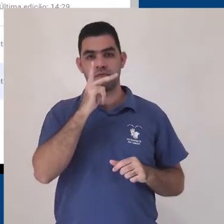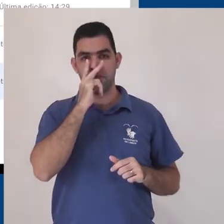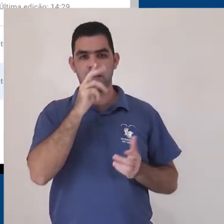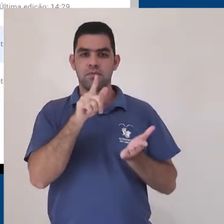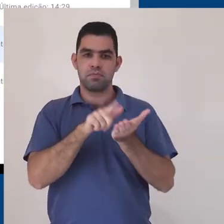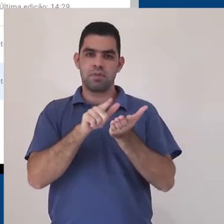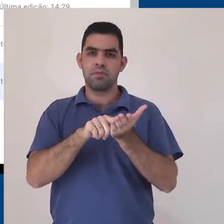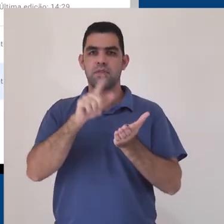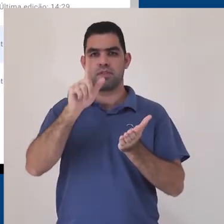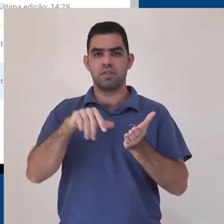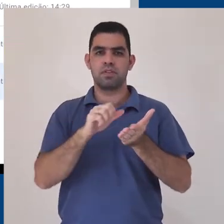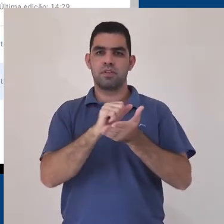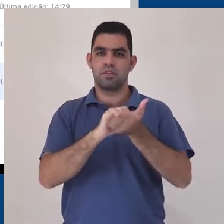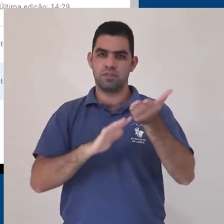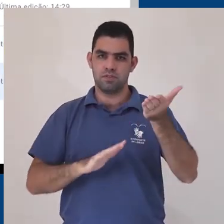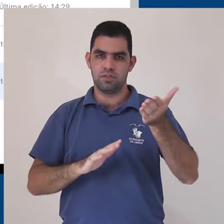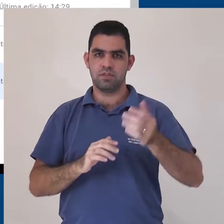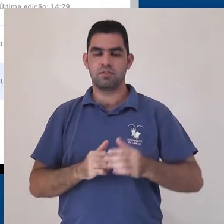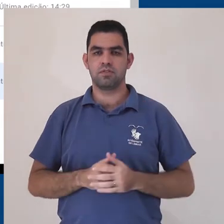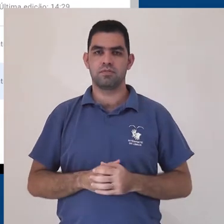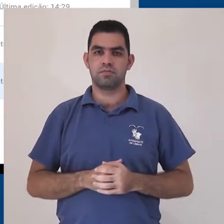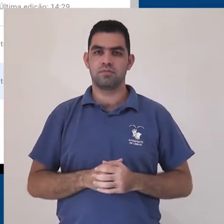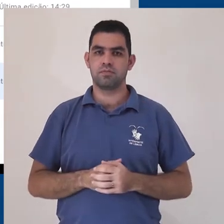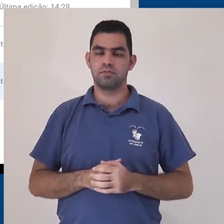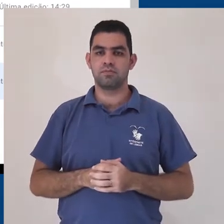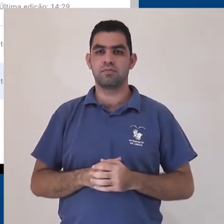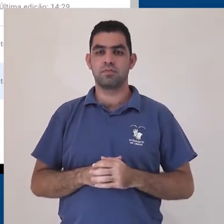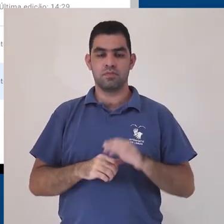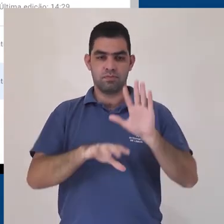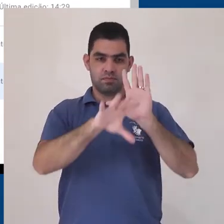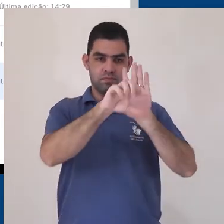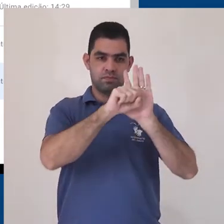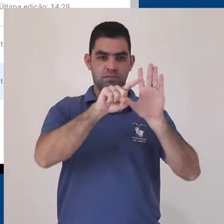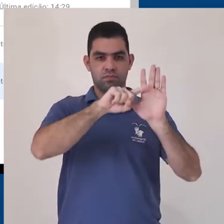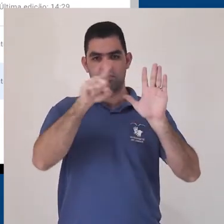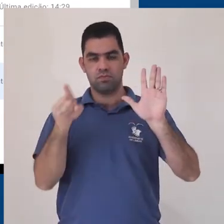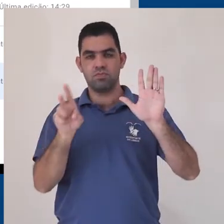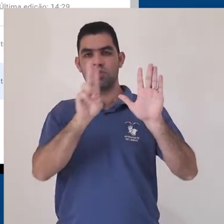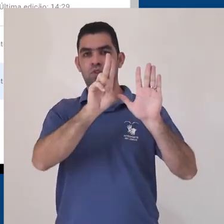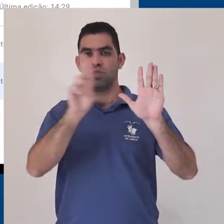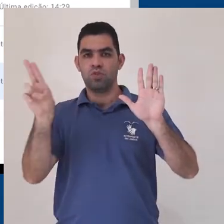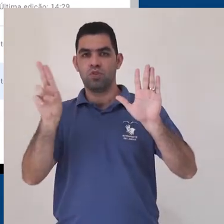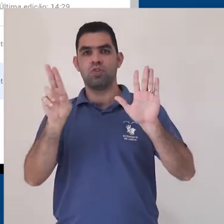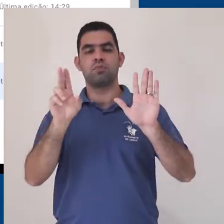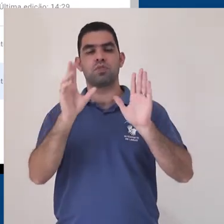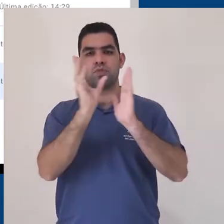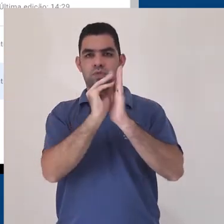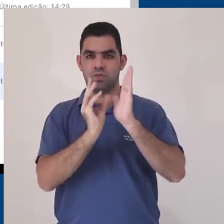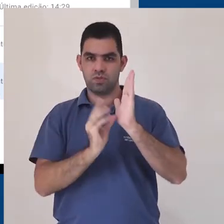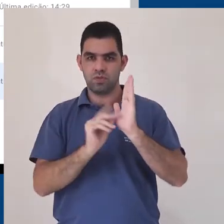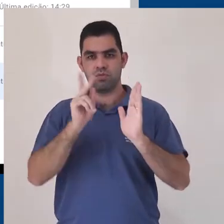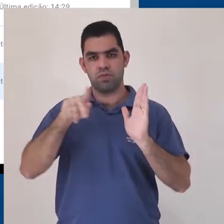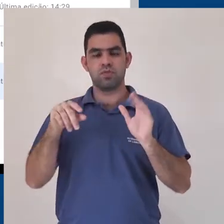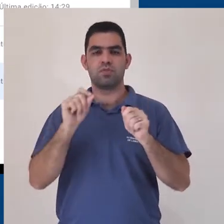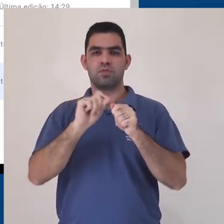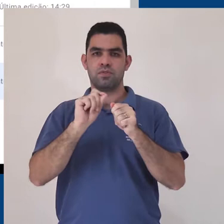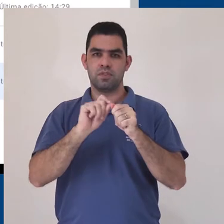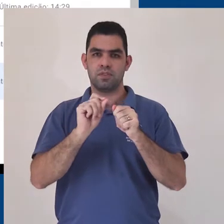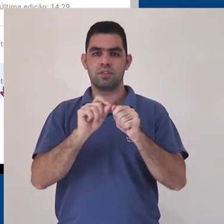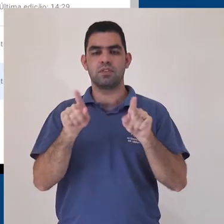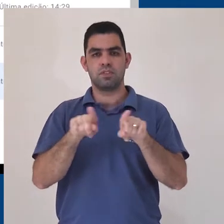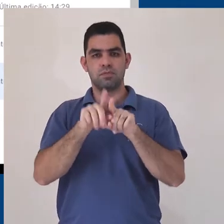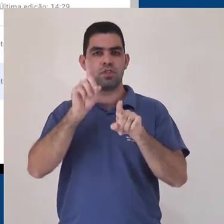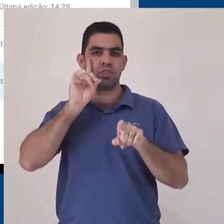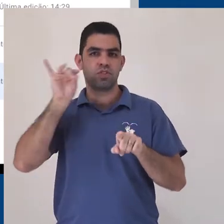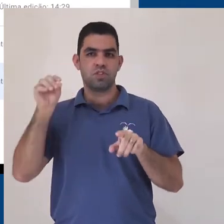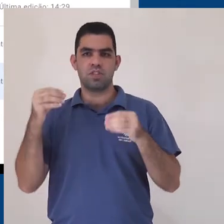assemelha a um papel se refere à atividade ao lado de cada ícone tem o nome que o seu professor deu ao conteúdo seguido da data